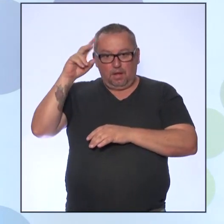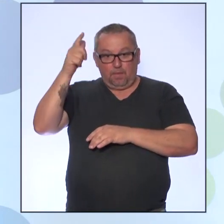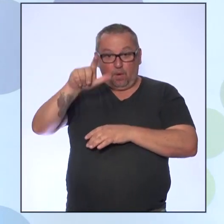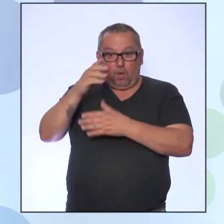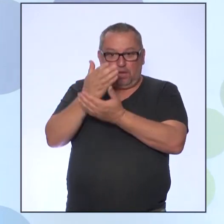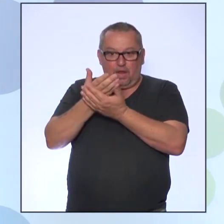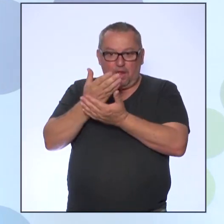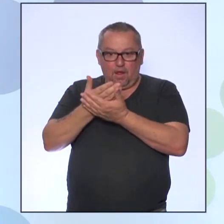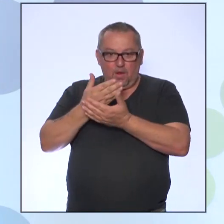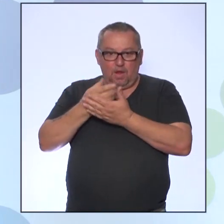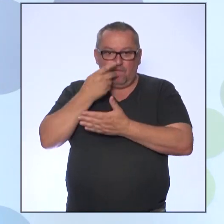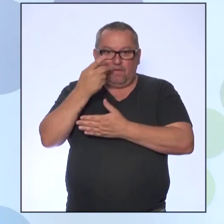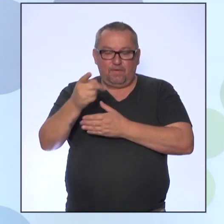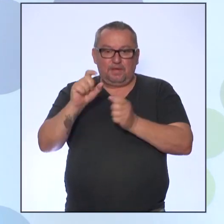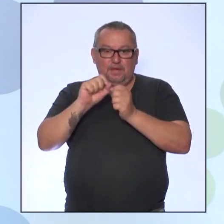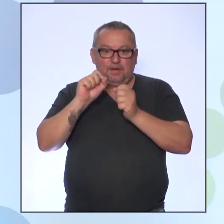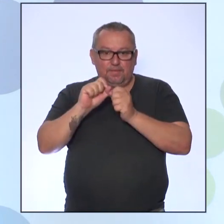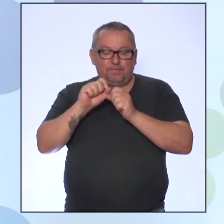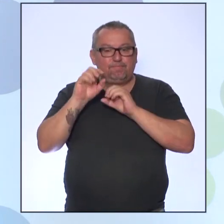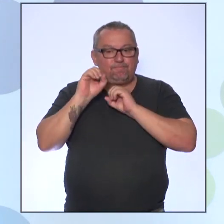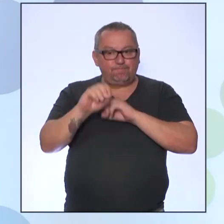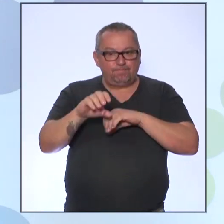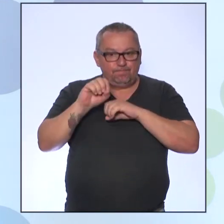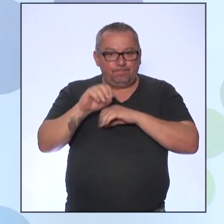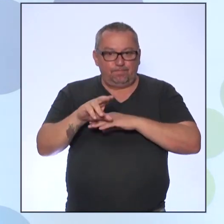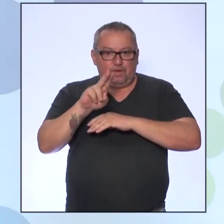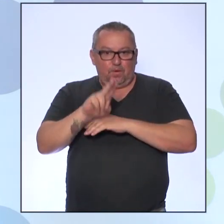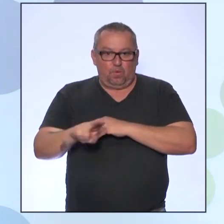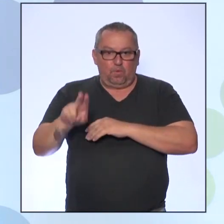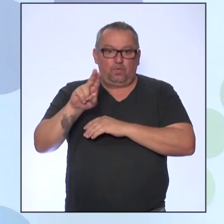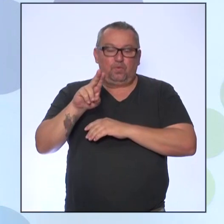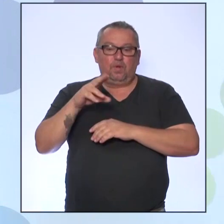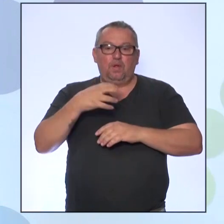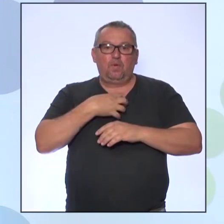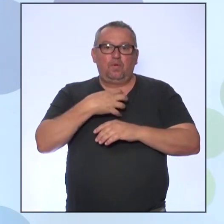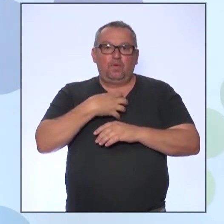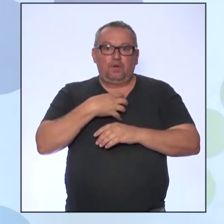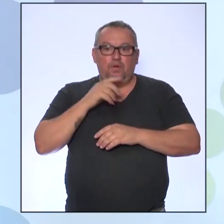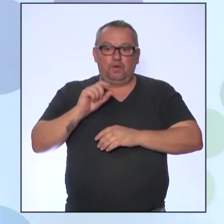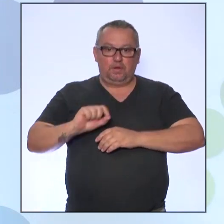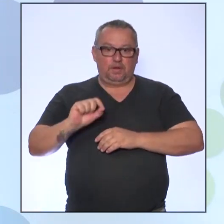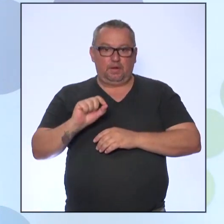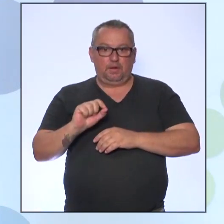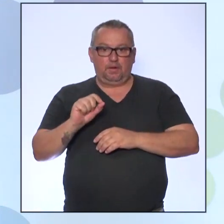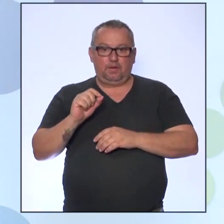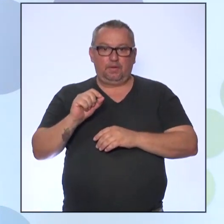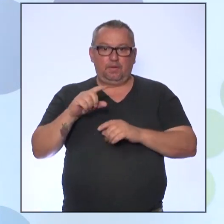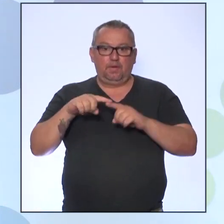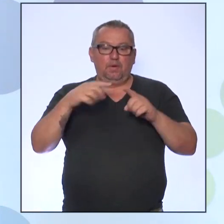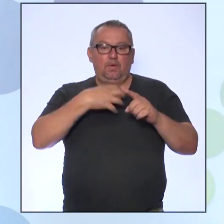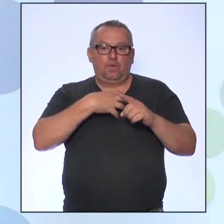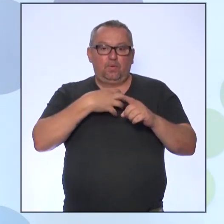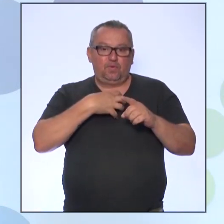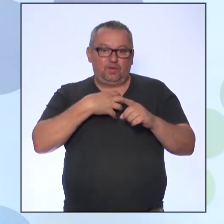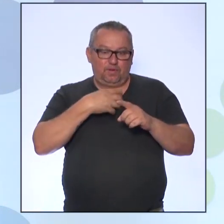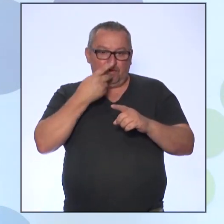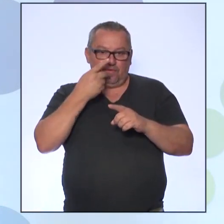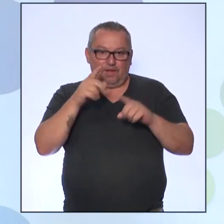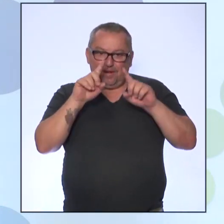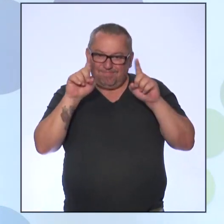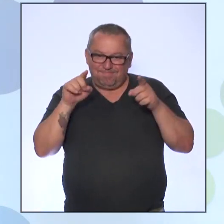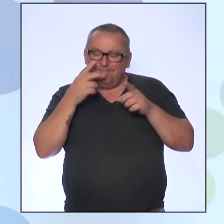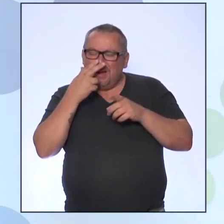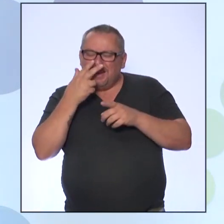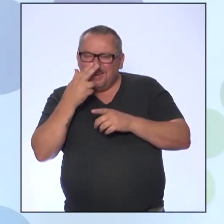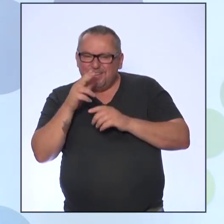eu sempre falava, vamos fazer educativo, é o termo que eu uso, né? Seria uma maneira assim, entre parênteses, maneira Sandra de falar, de educar